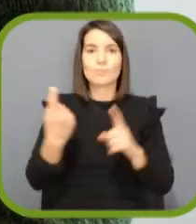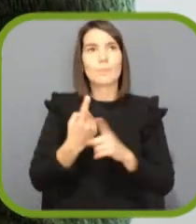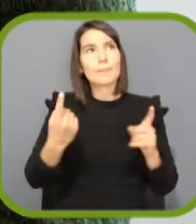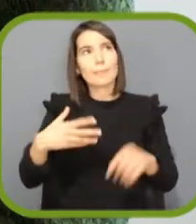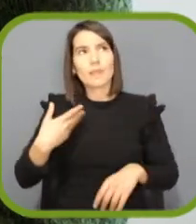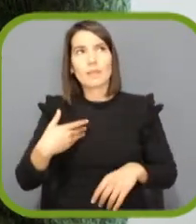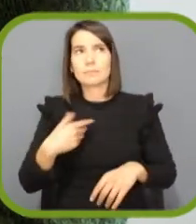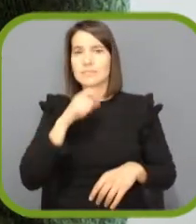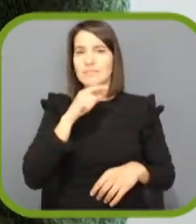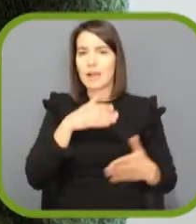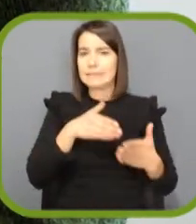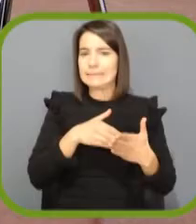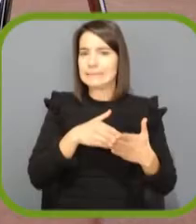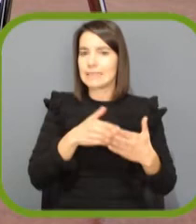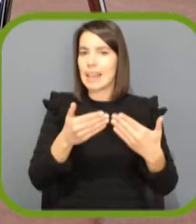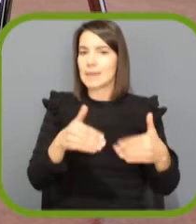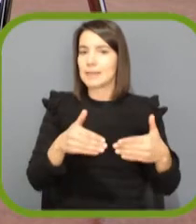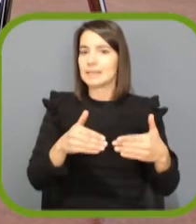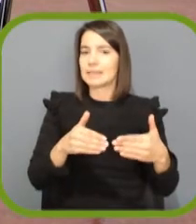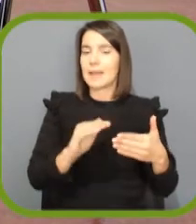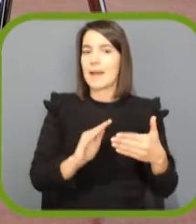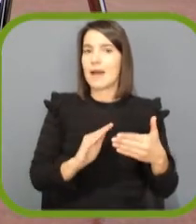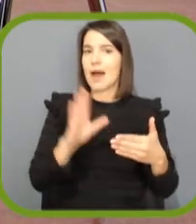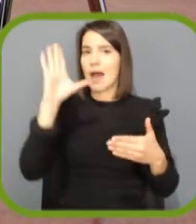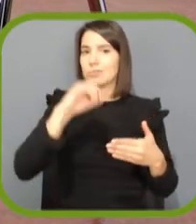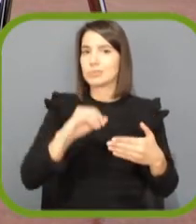por ter medo de estar a pisar algum limite? Que os jornalistas têm que